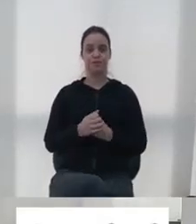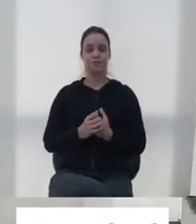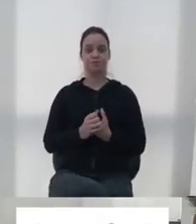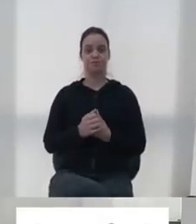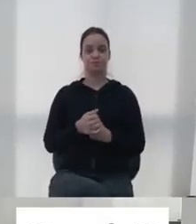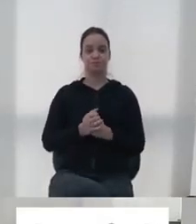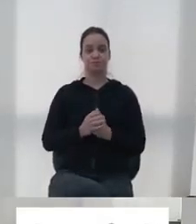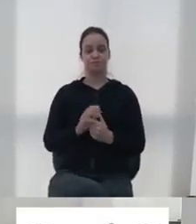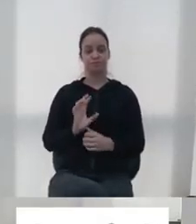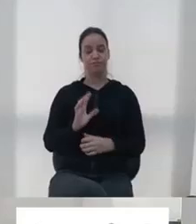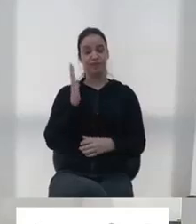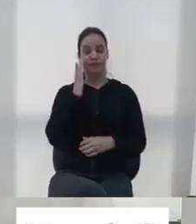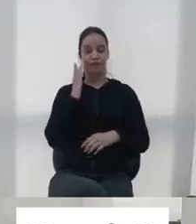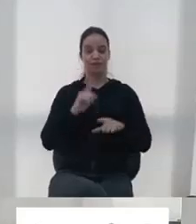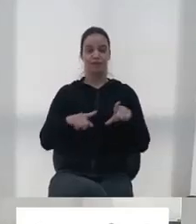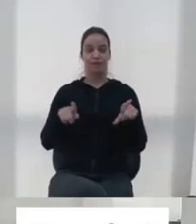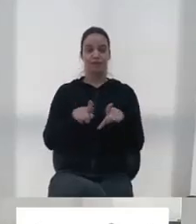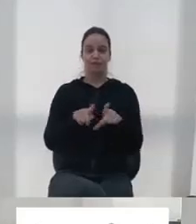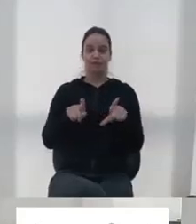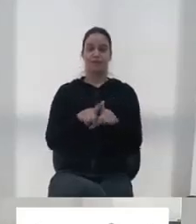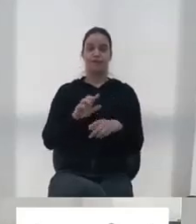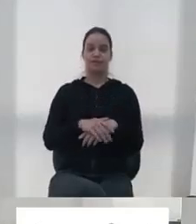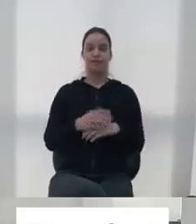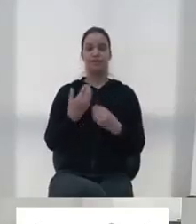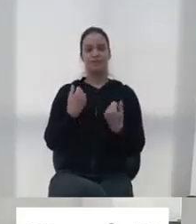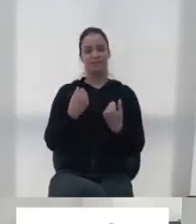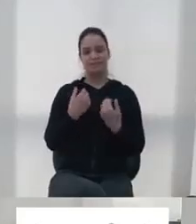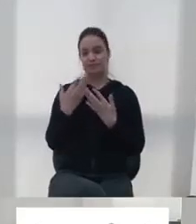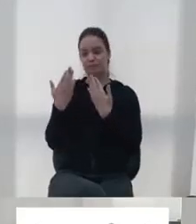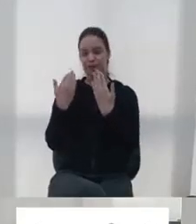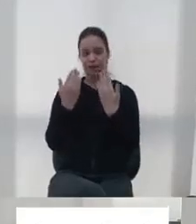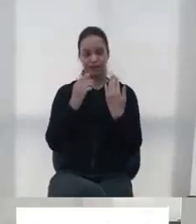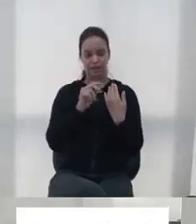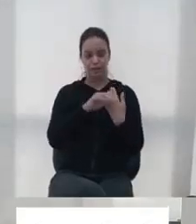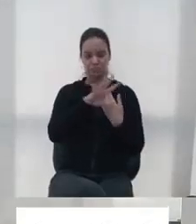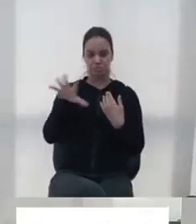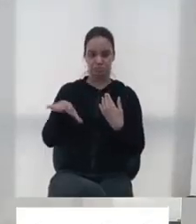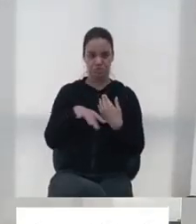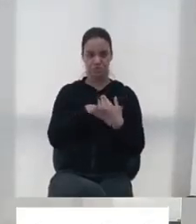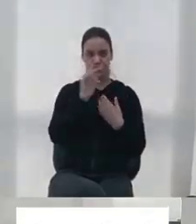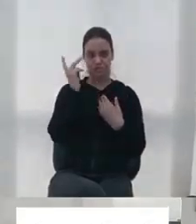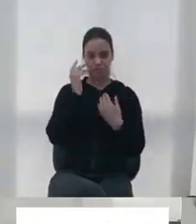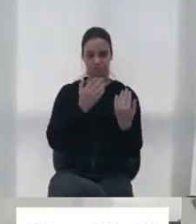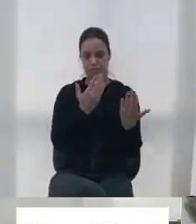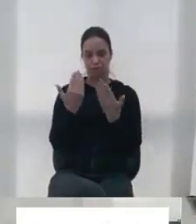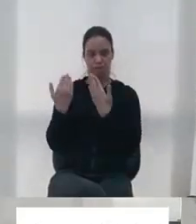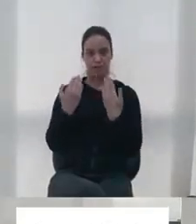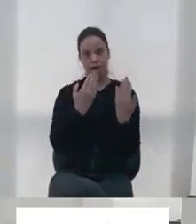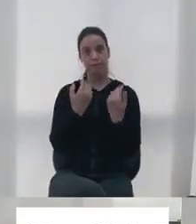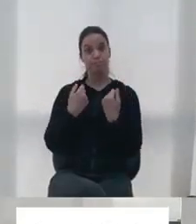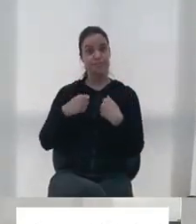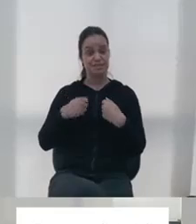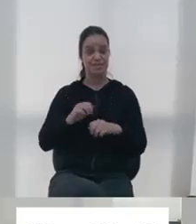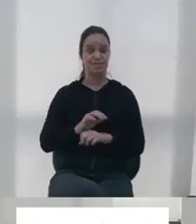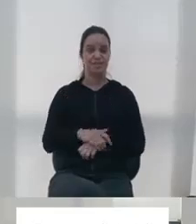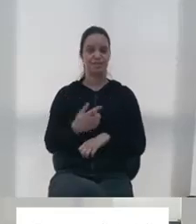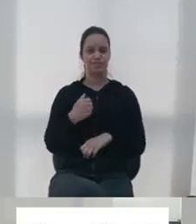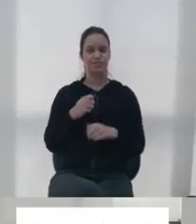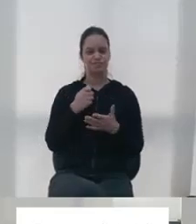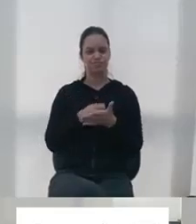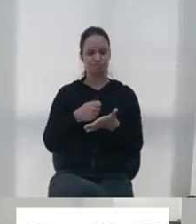né? Considerando que o núcleo de habitação e urbanismo também tem que atender todo o estado de São Paulo, né? E a gente tem insistido, né, que